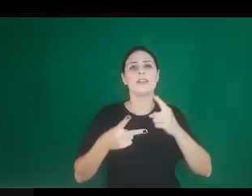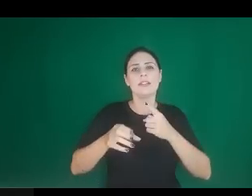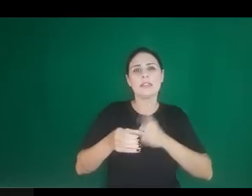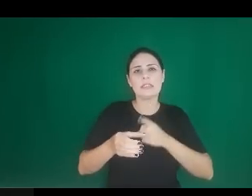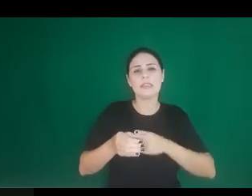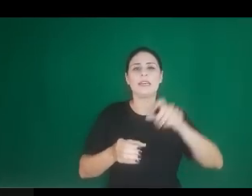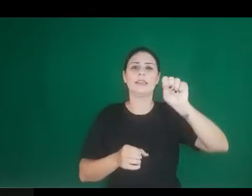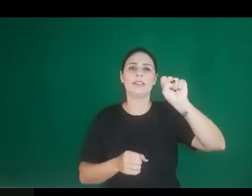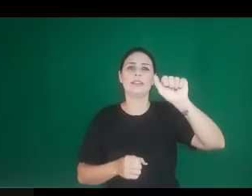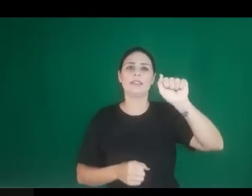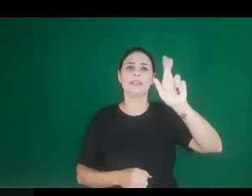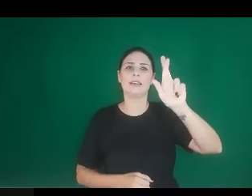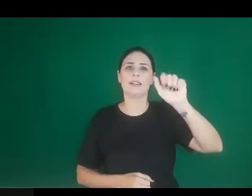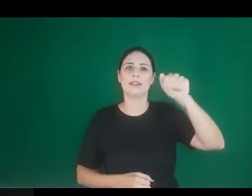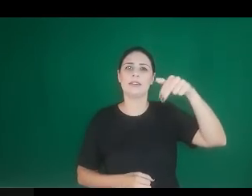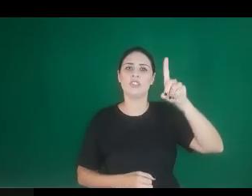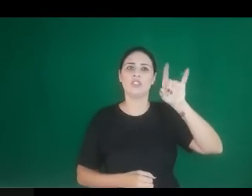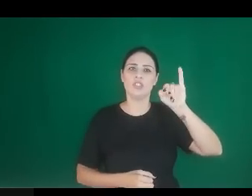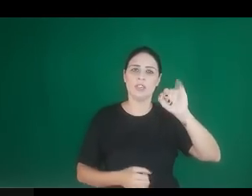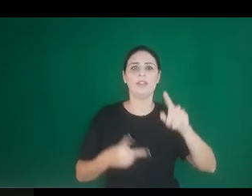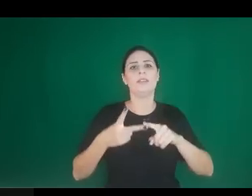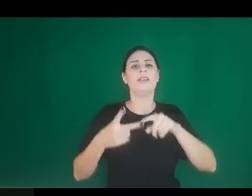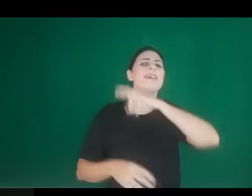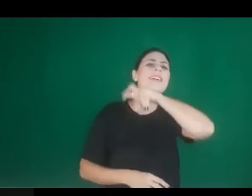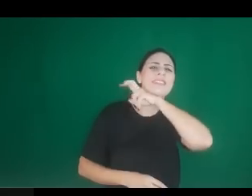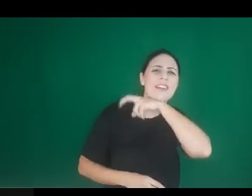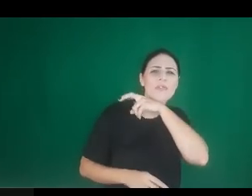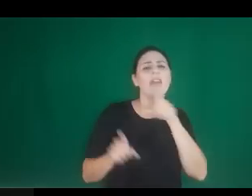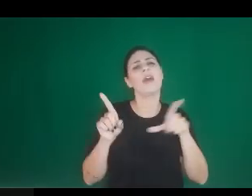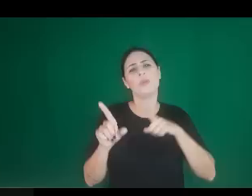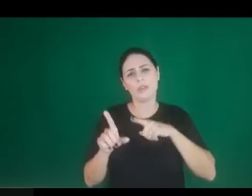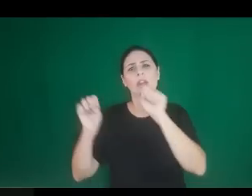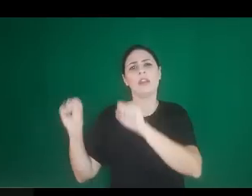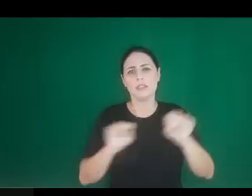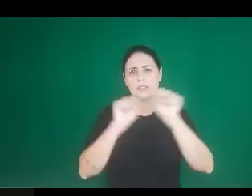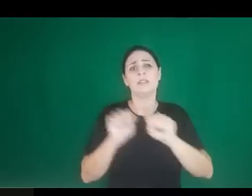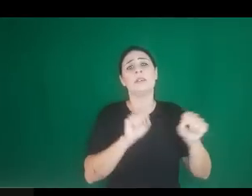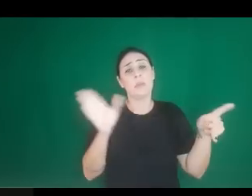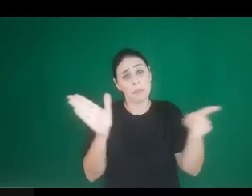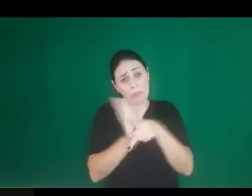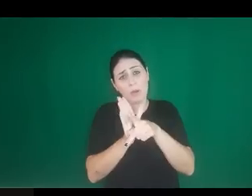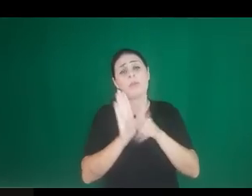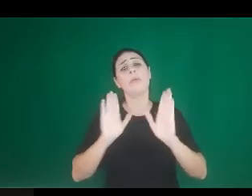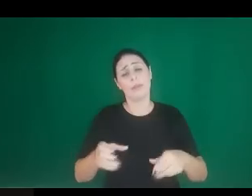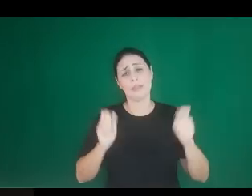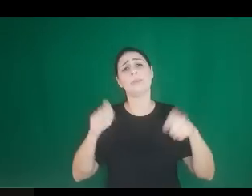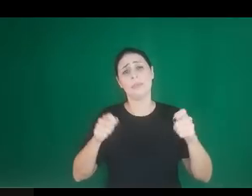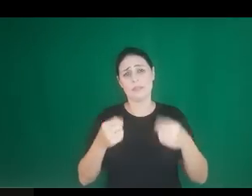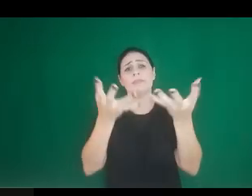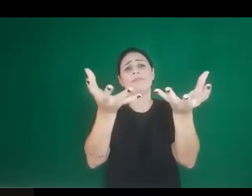Araucária, Sarandi, Cascavel e outros municípios com sistema próprio também fizeram adesão